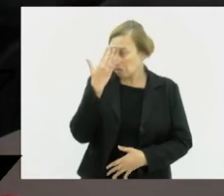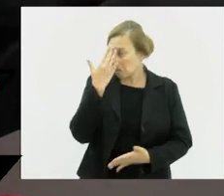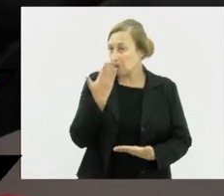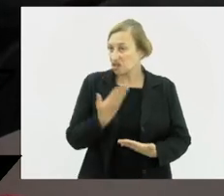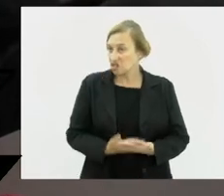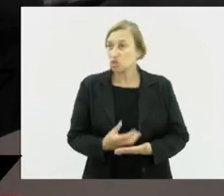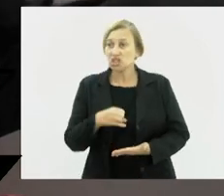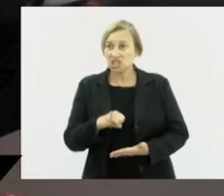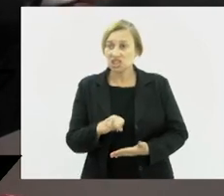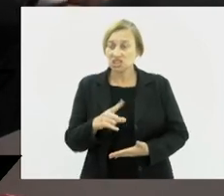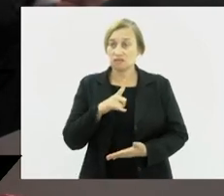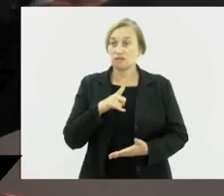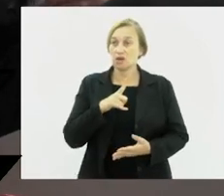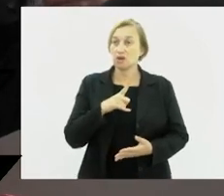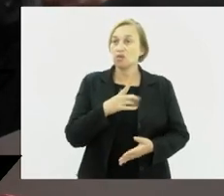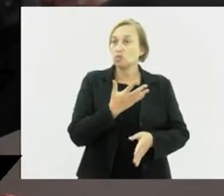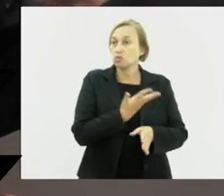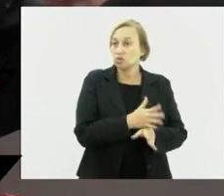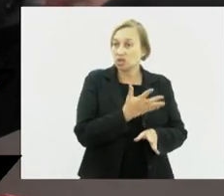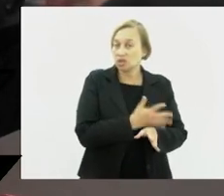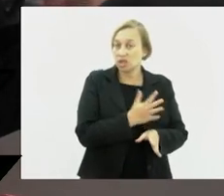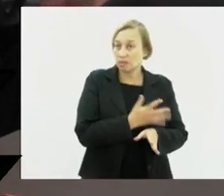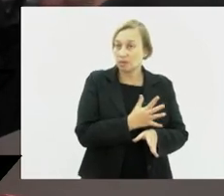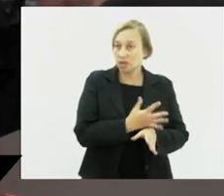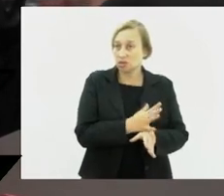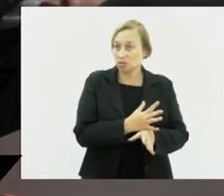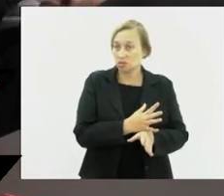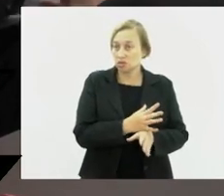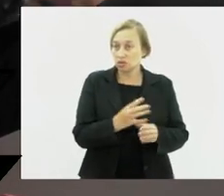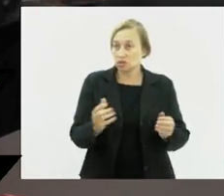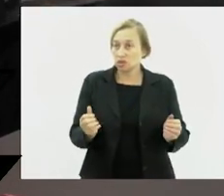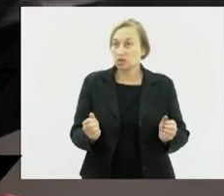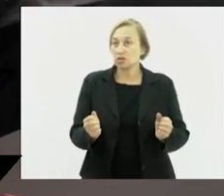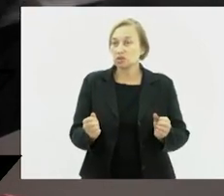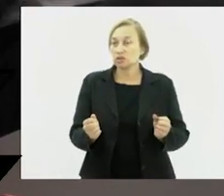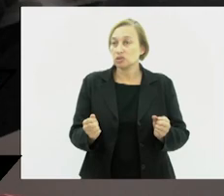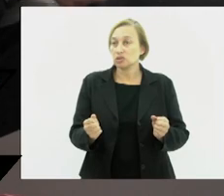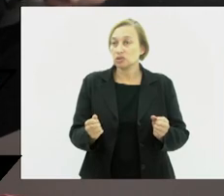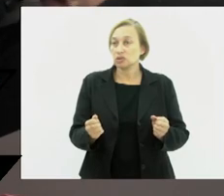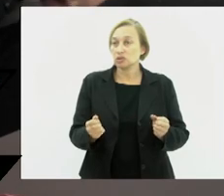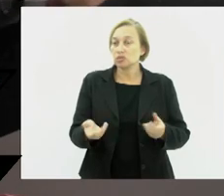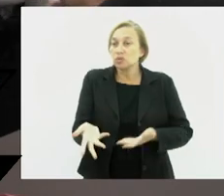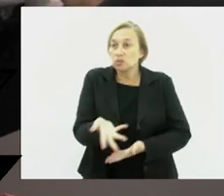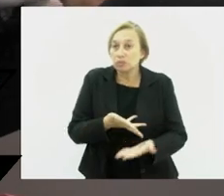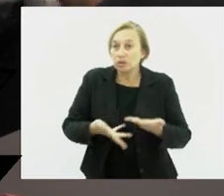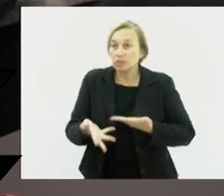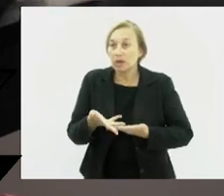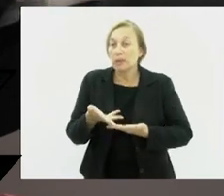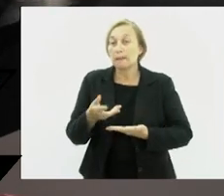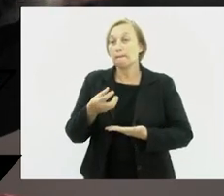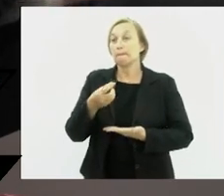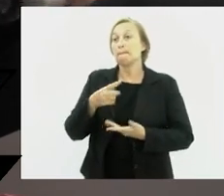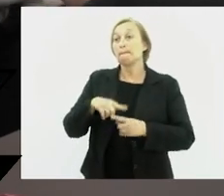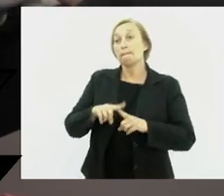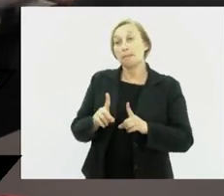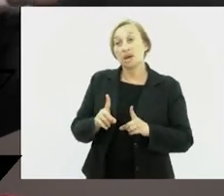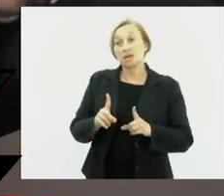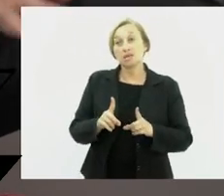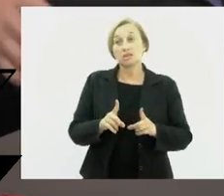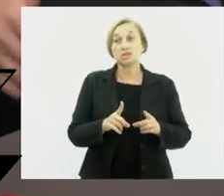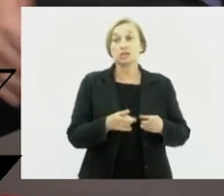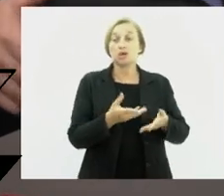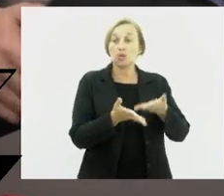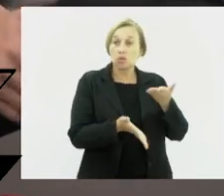eles tiverem um treinamento de cão sociável, que não é um adestramento a longo prazo, mas é um adestramento de